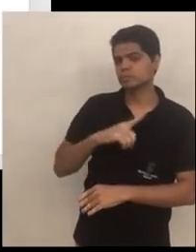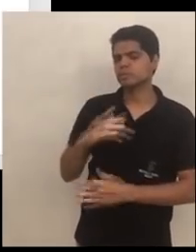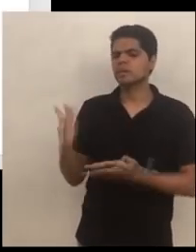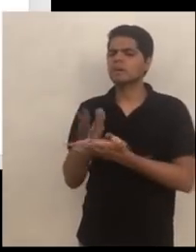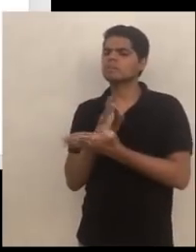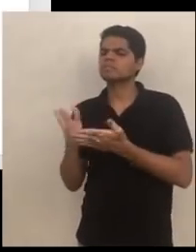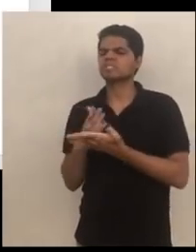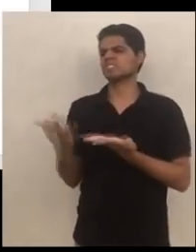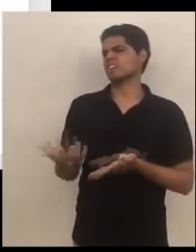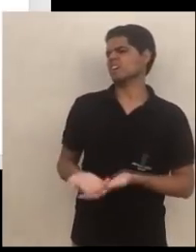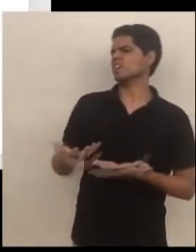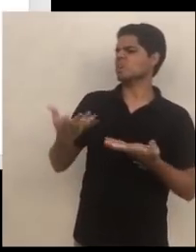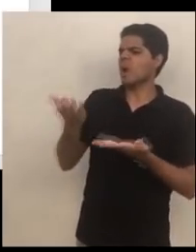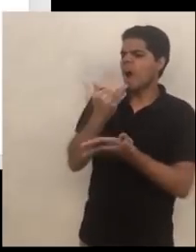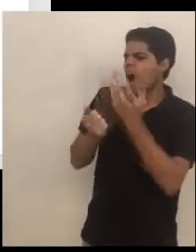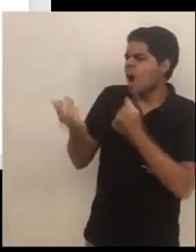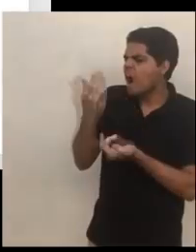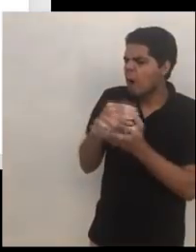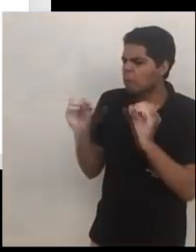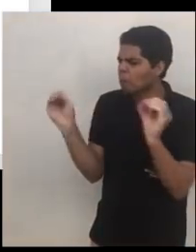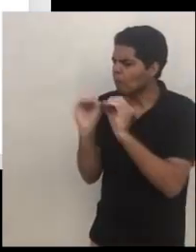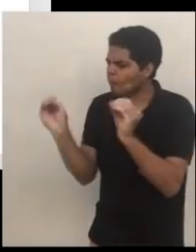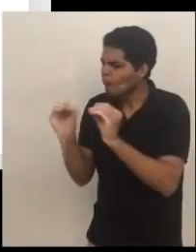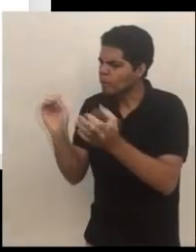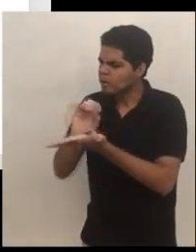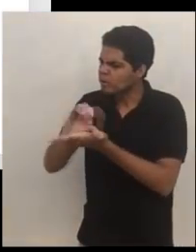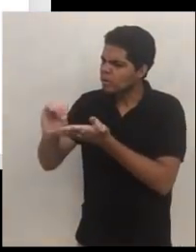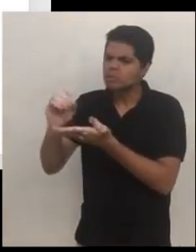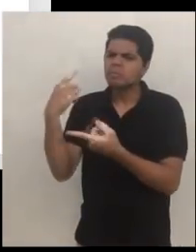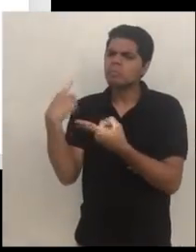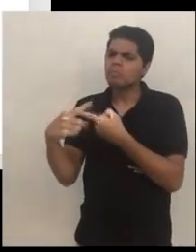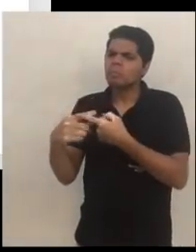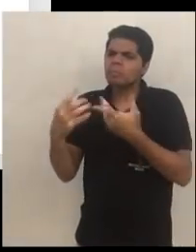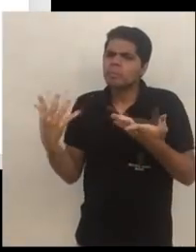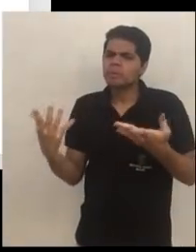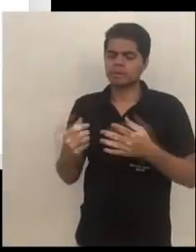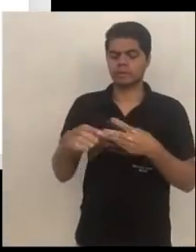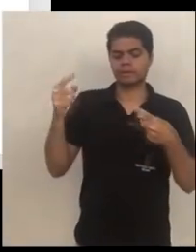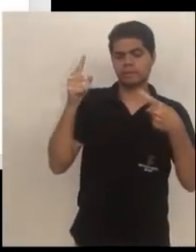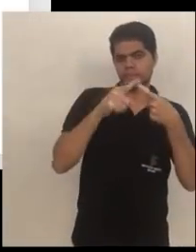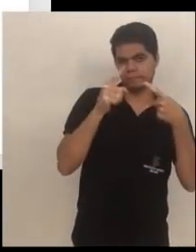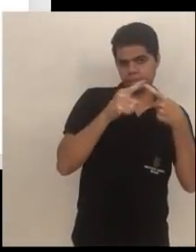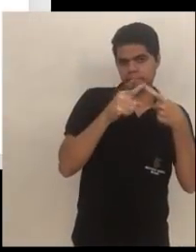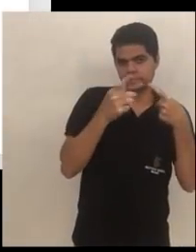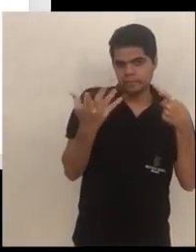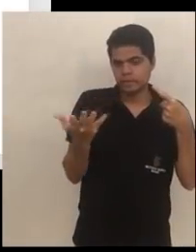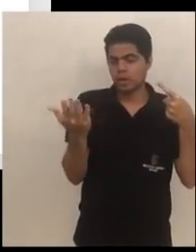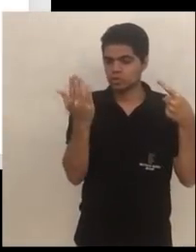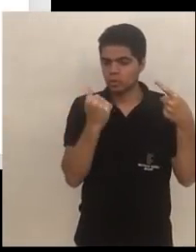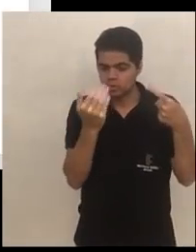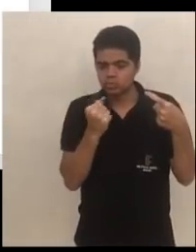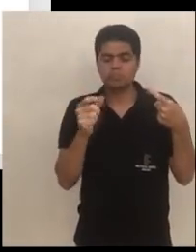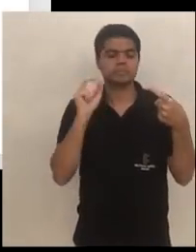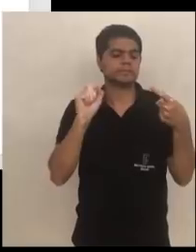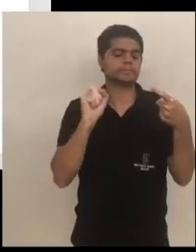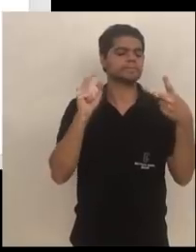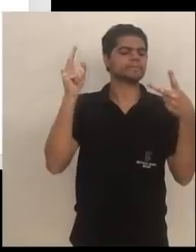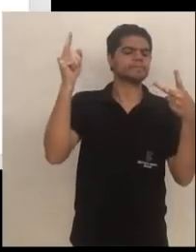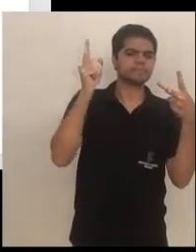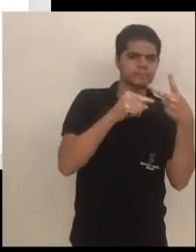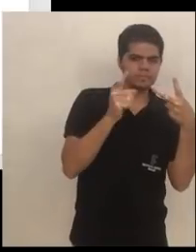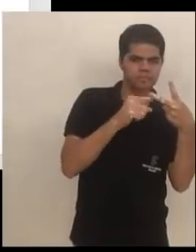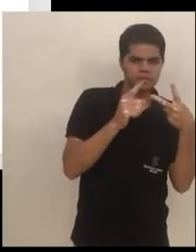orgânicos. Entre os que não compraram produtos orgânicos. A primeira foram entre os que consomem. O segundo, entre os que